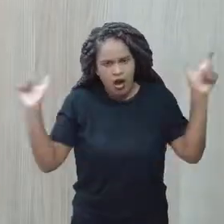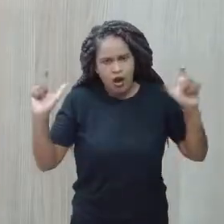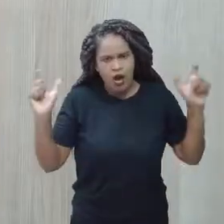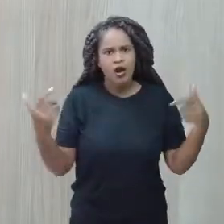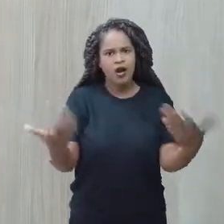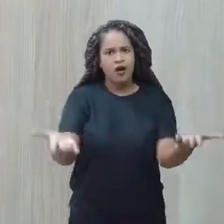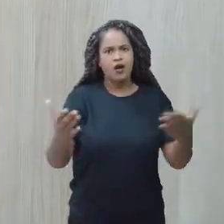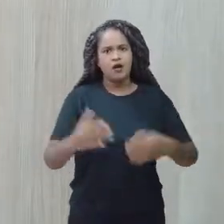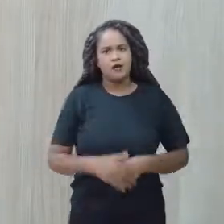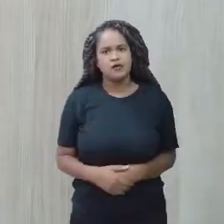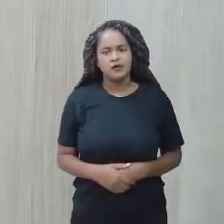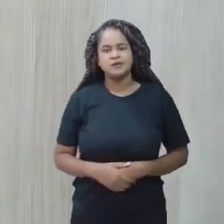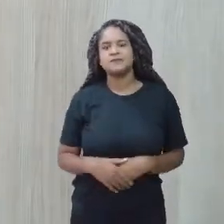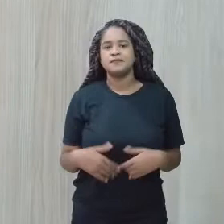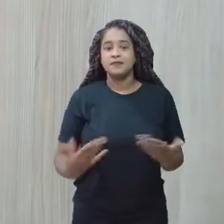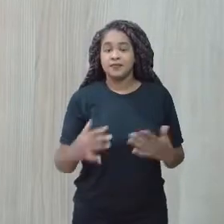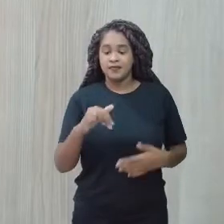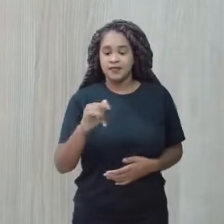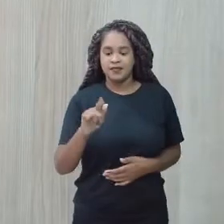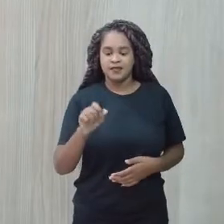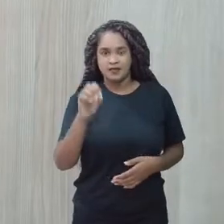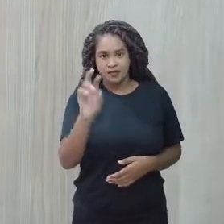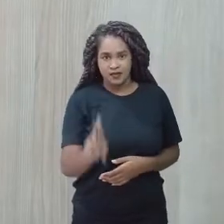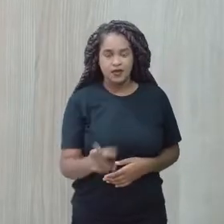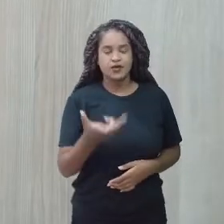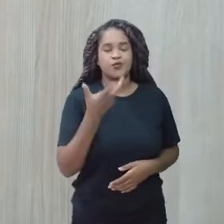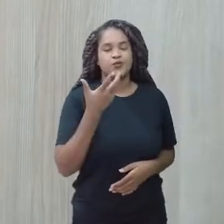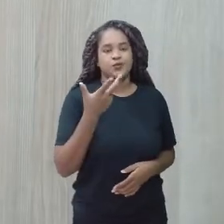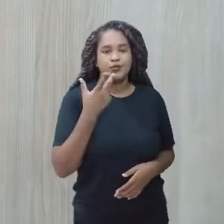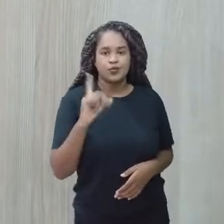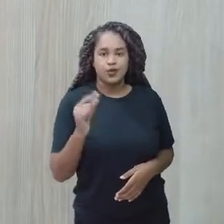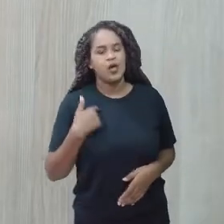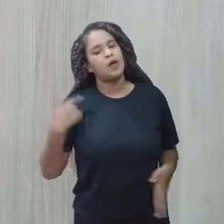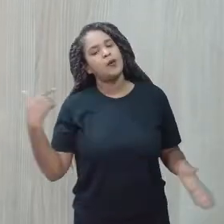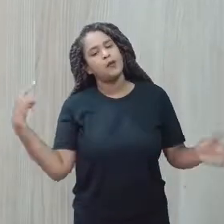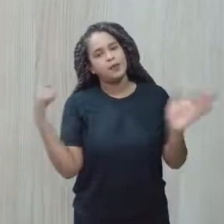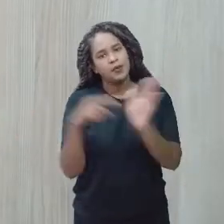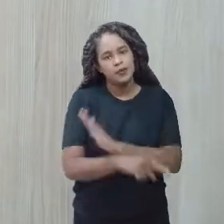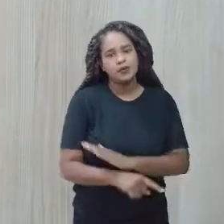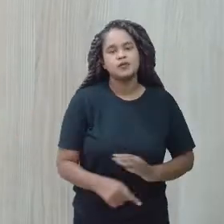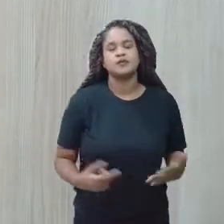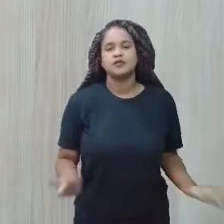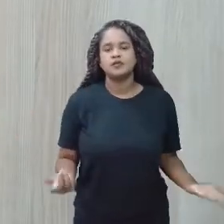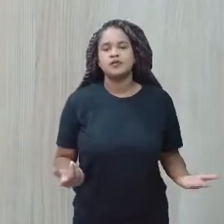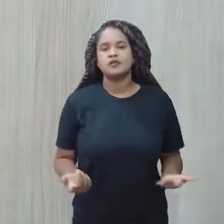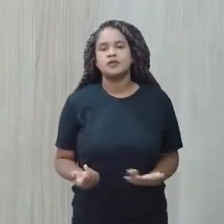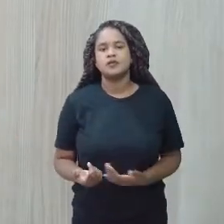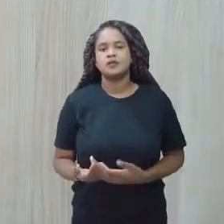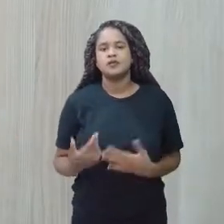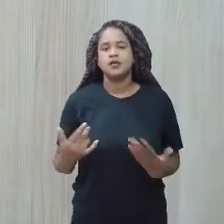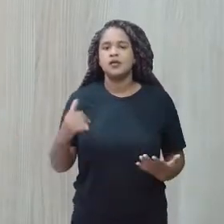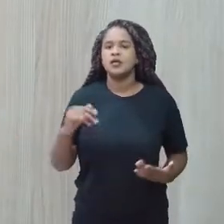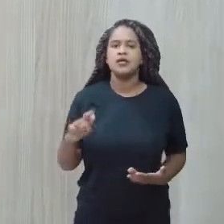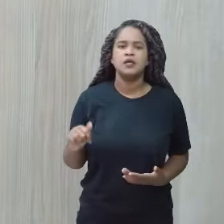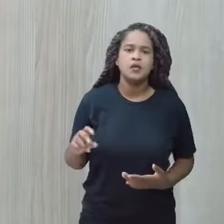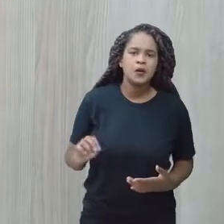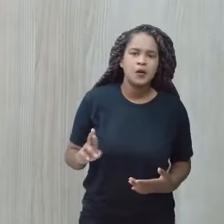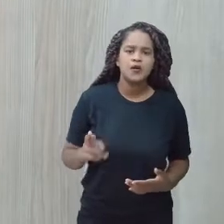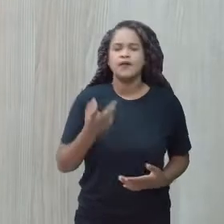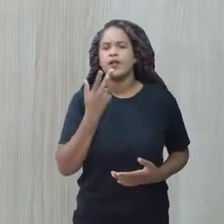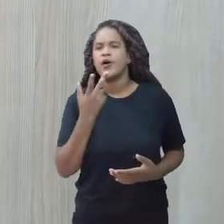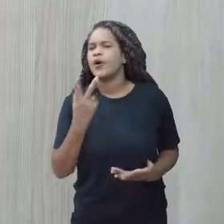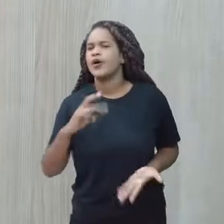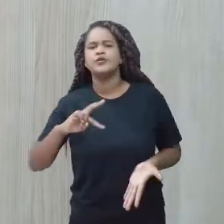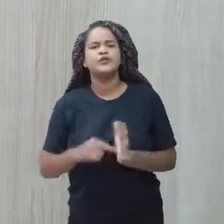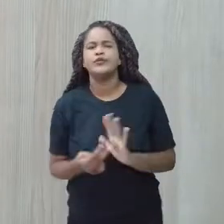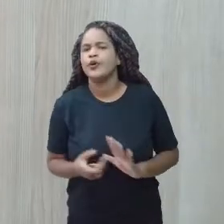jogador! Ó, Igor aqui, né? Igor começou dizendo, né? Eu perguntando aqui a galera, Igor, mas o que é isso, né? E